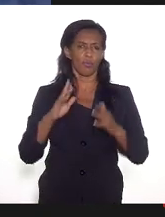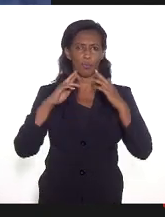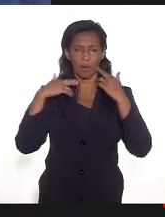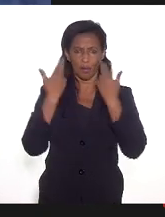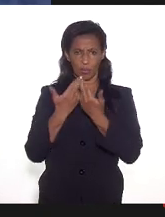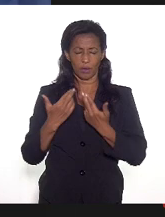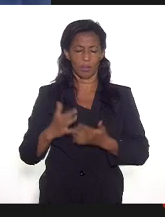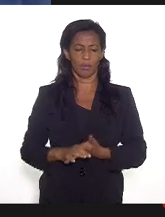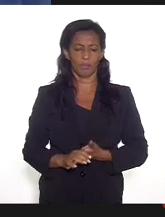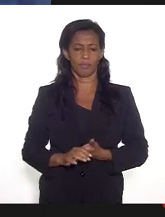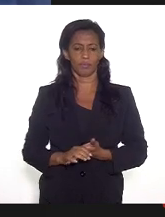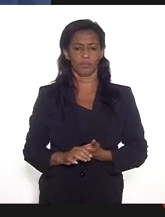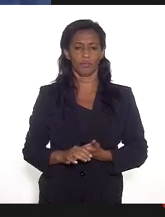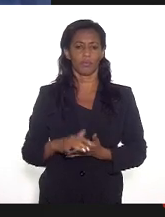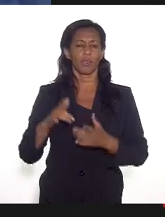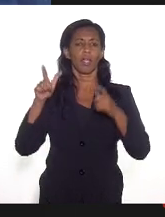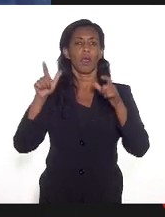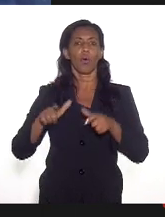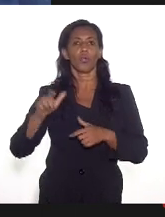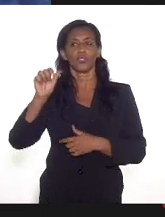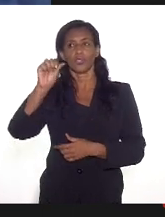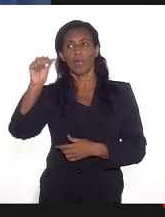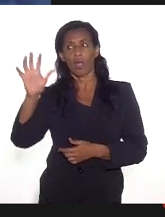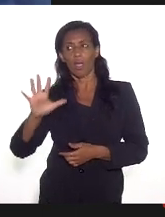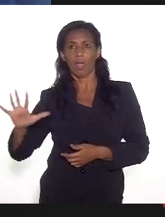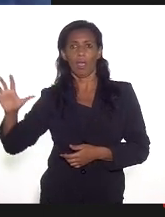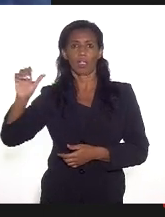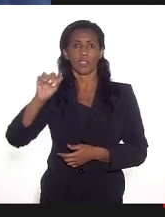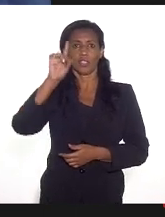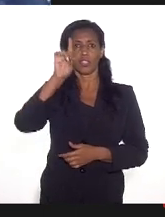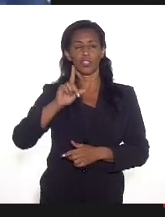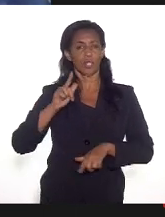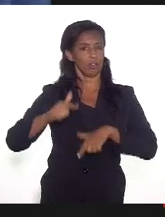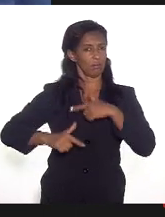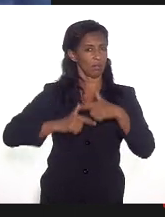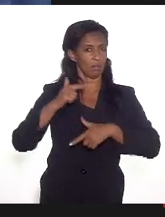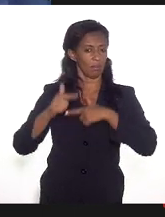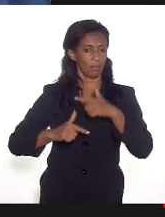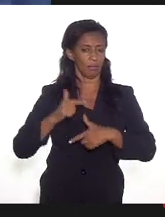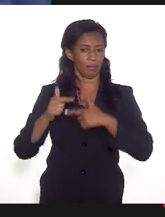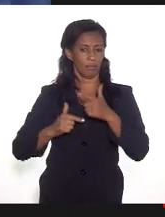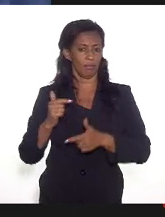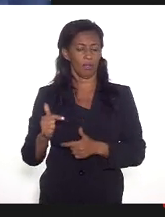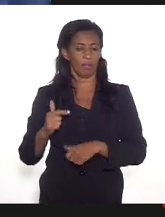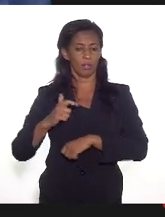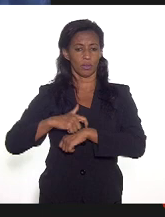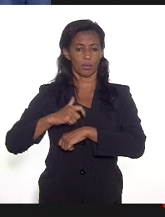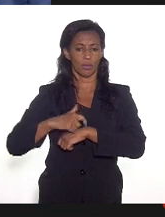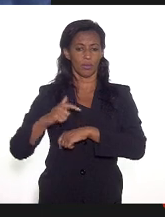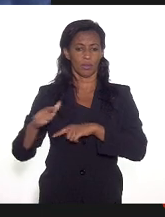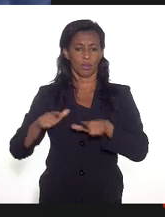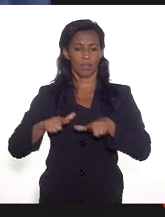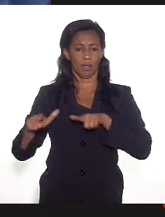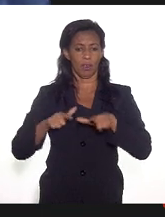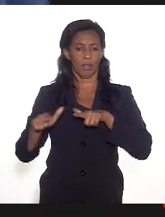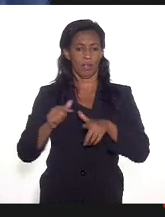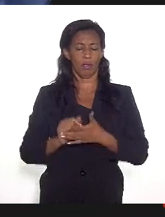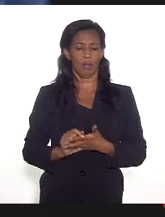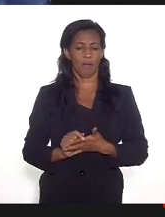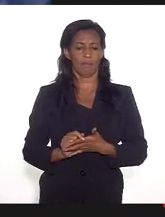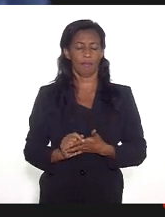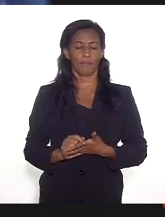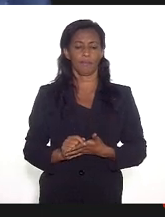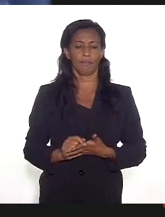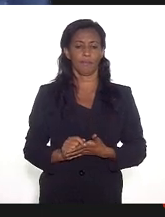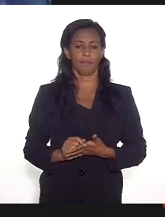foi falado que em alguns países da Ásia, questões de direitos trabalhistas, o indivíduo, no seu horário de trabalho, o jaleco dele tinha um bolso